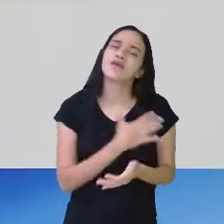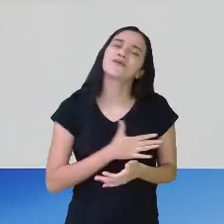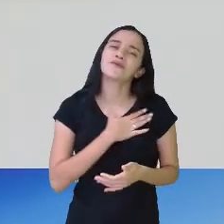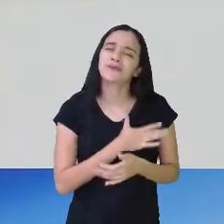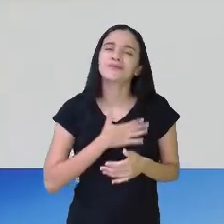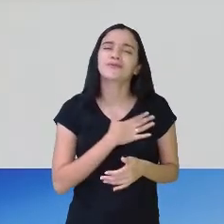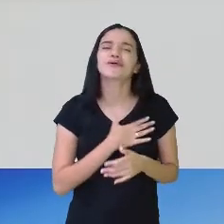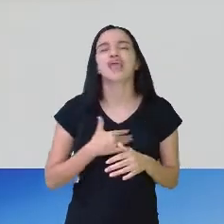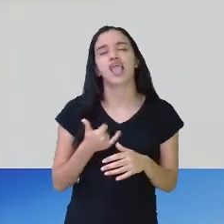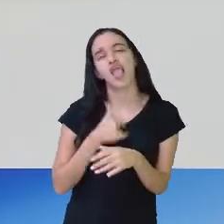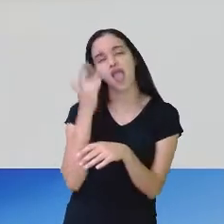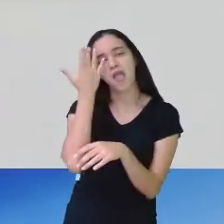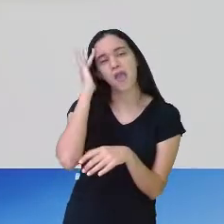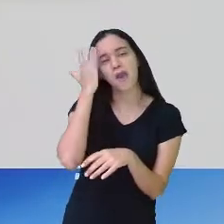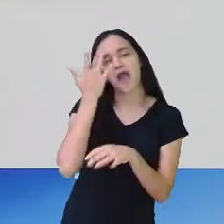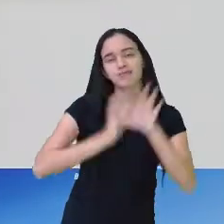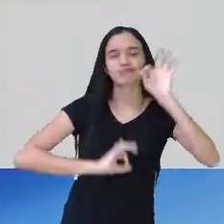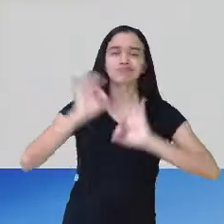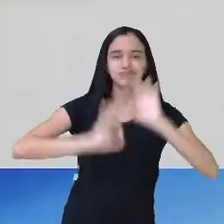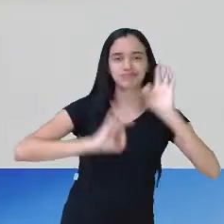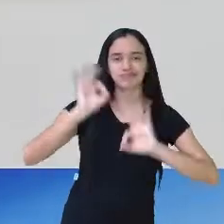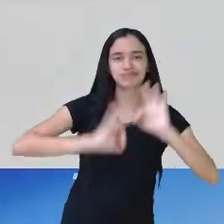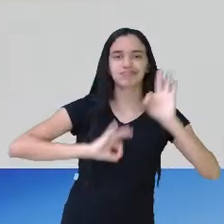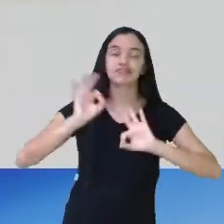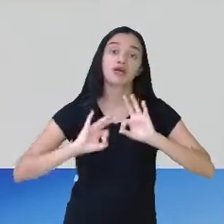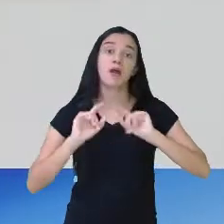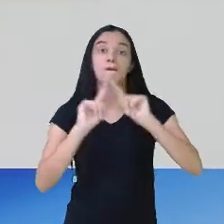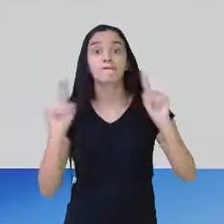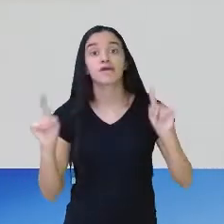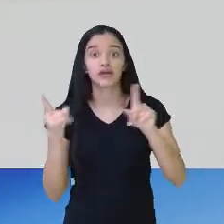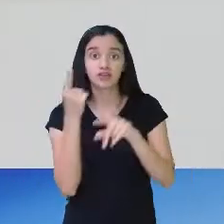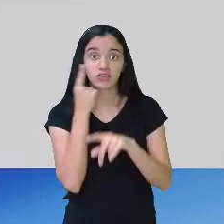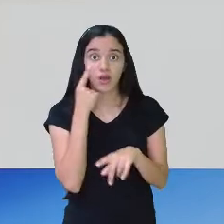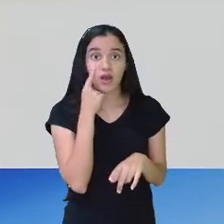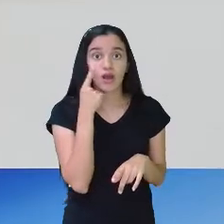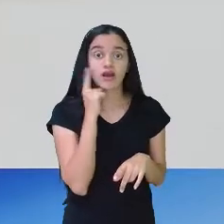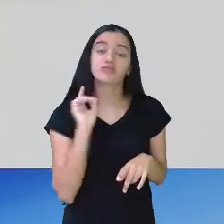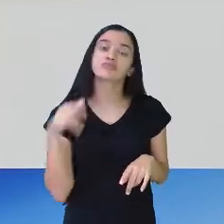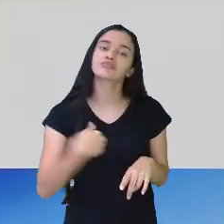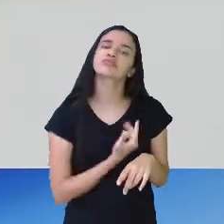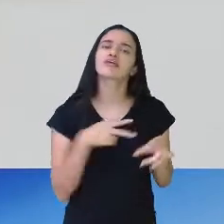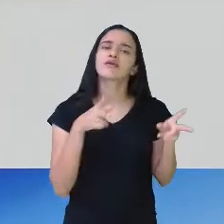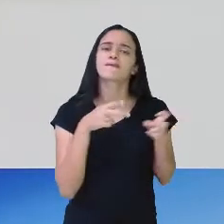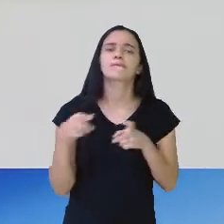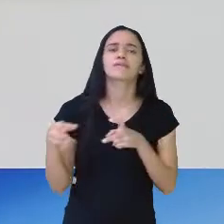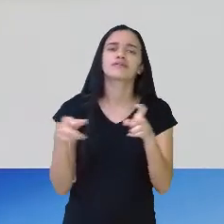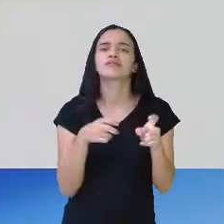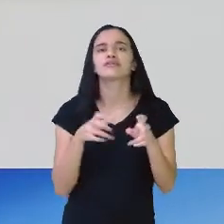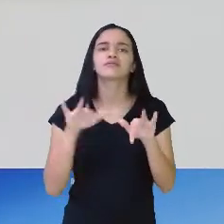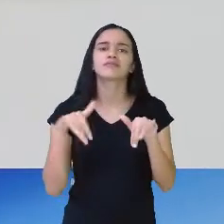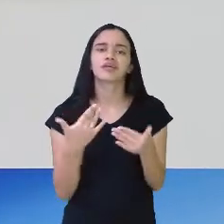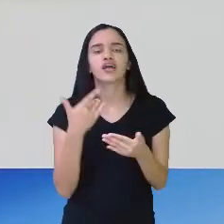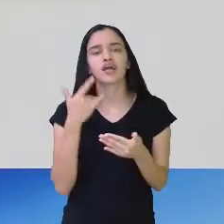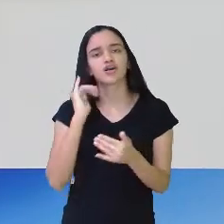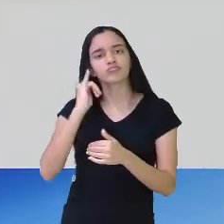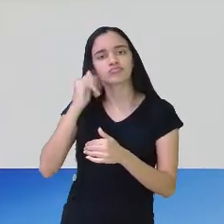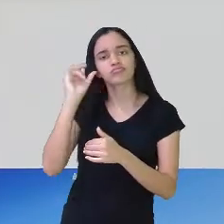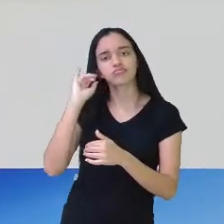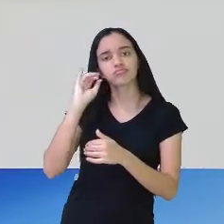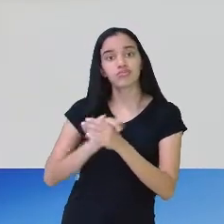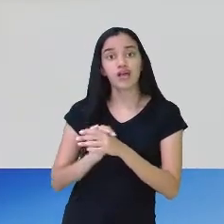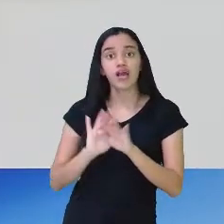escrevi. Eu acho que ele tá ajeitadinho, sabe? Mas, olha, a gente consegue perceber elementos do conto da Chapeuzinho